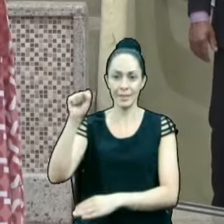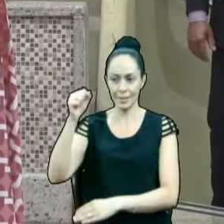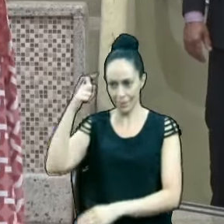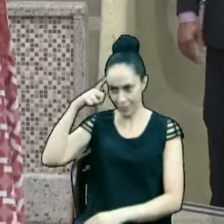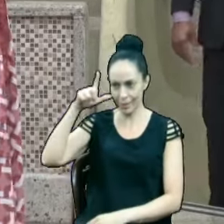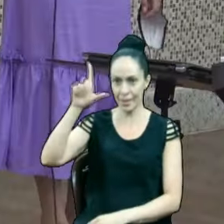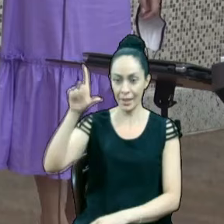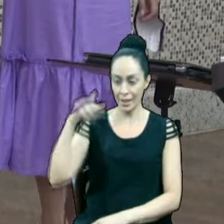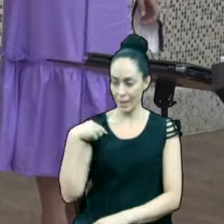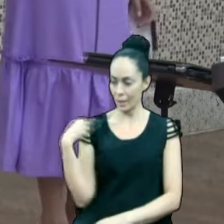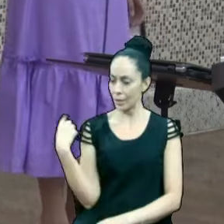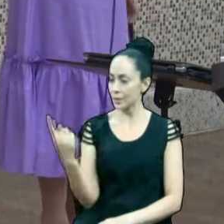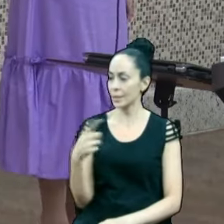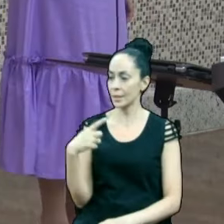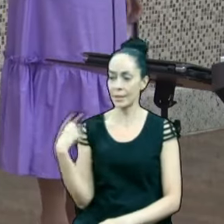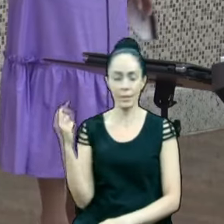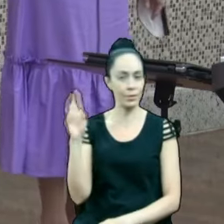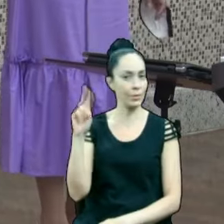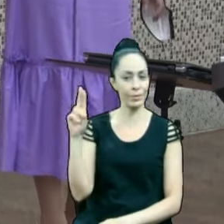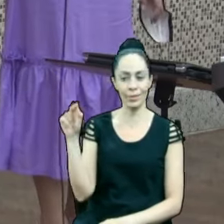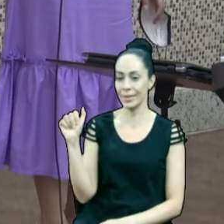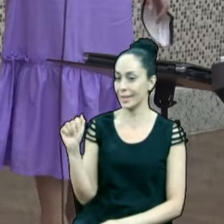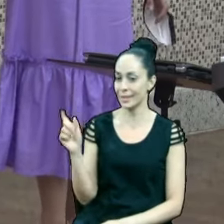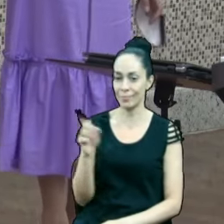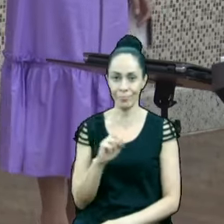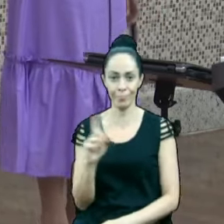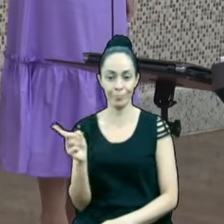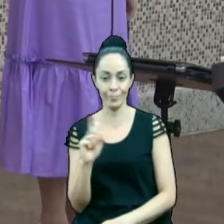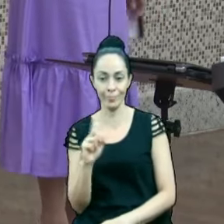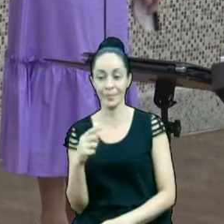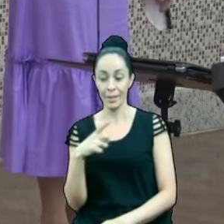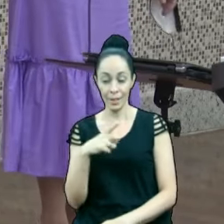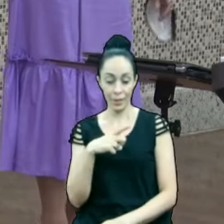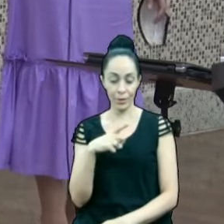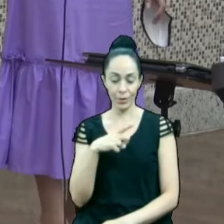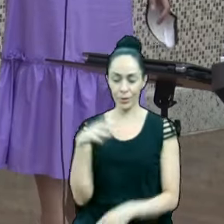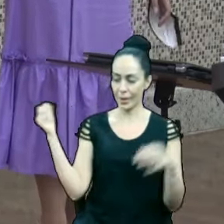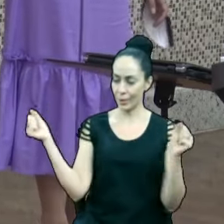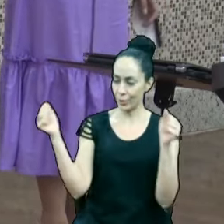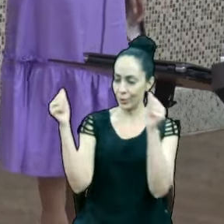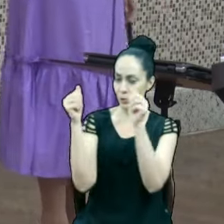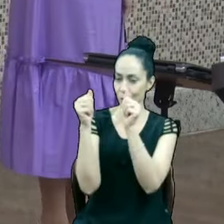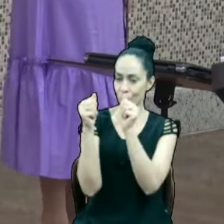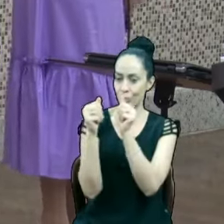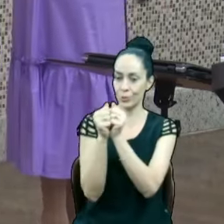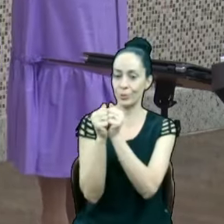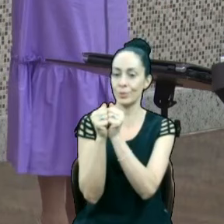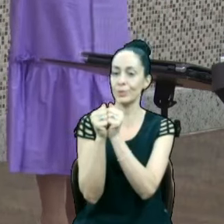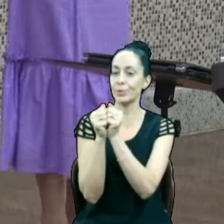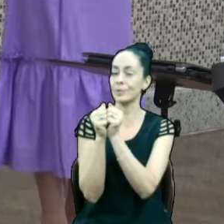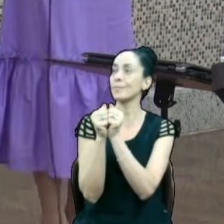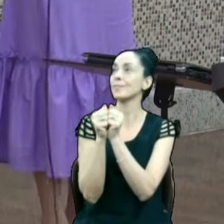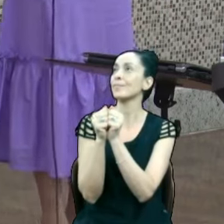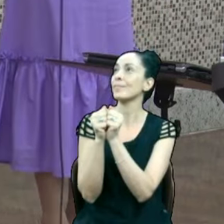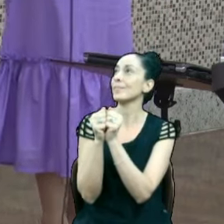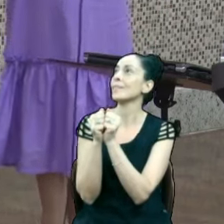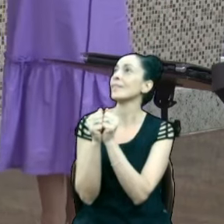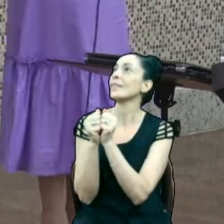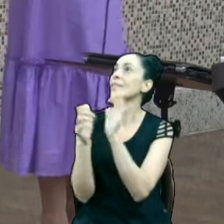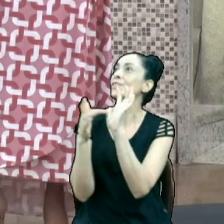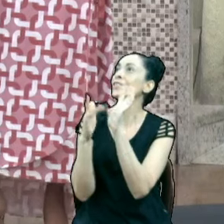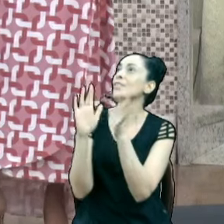não estou sozinho tenho comigo a